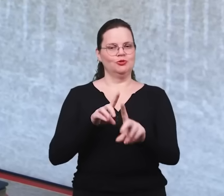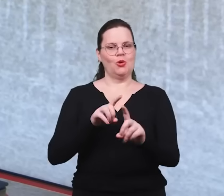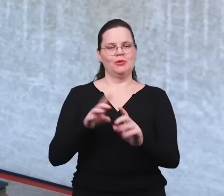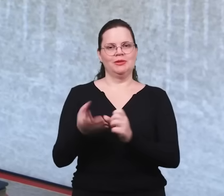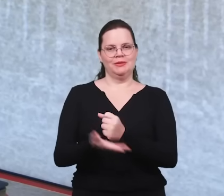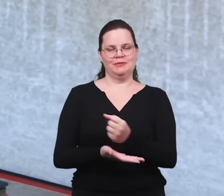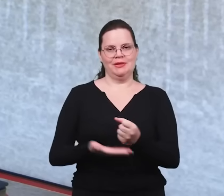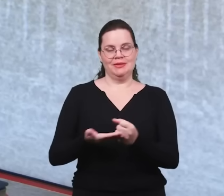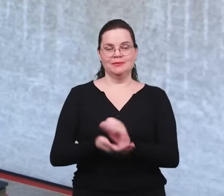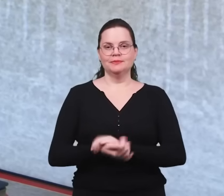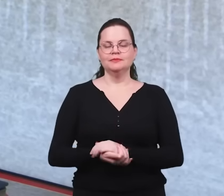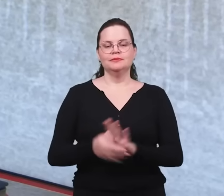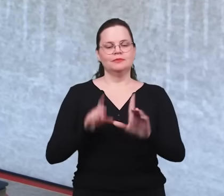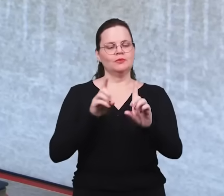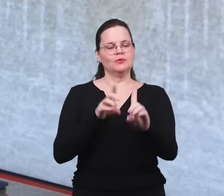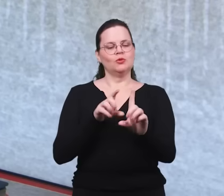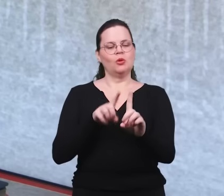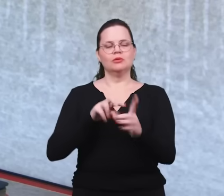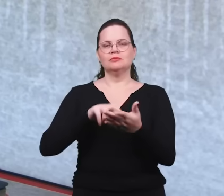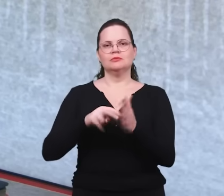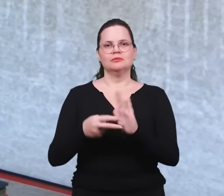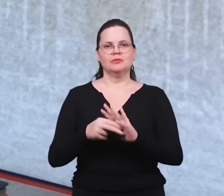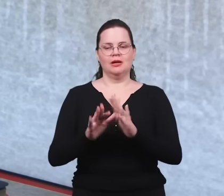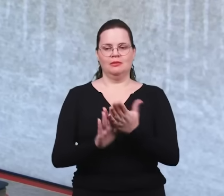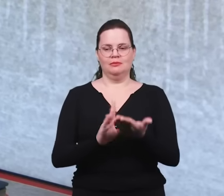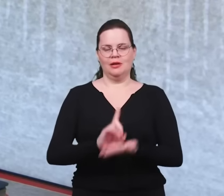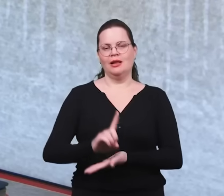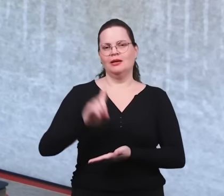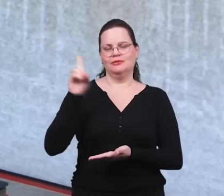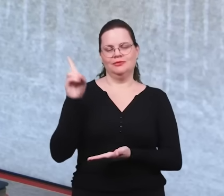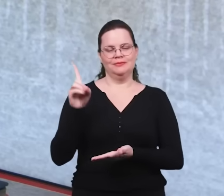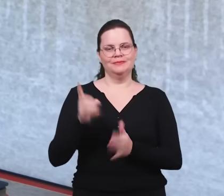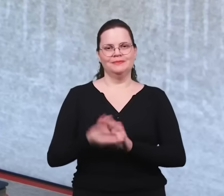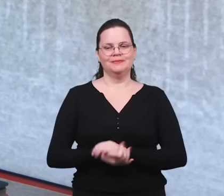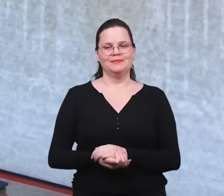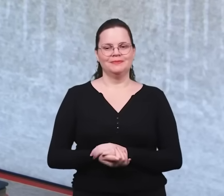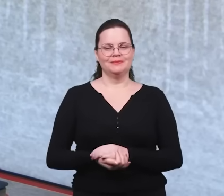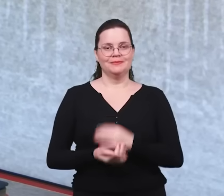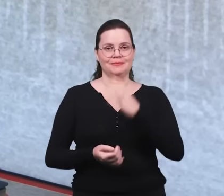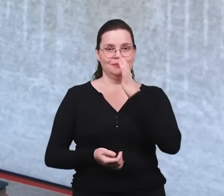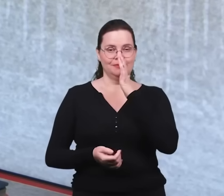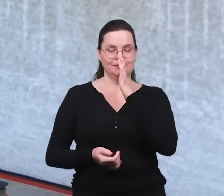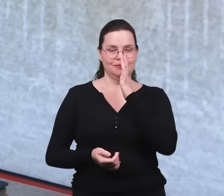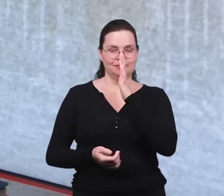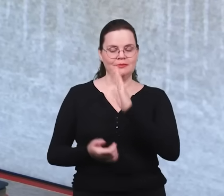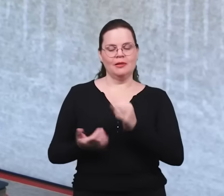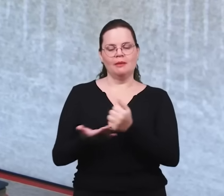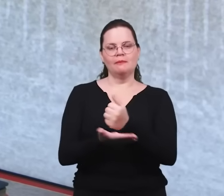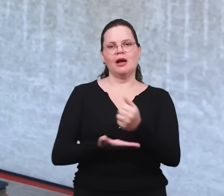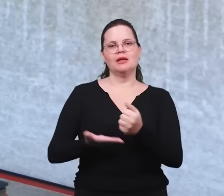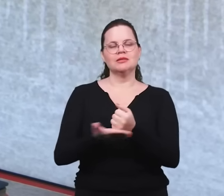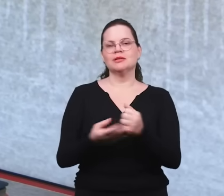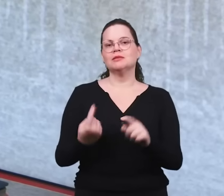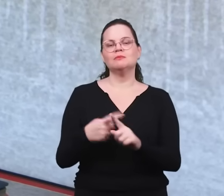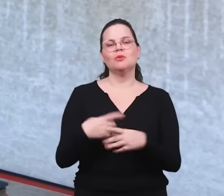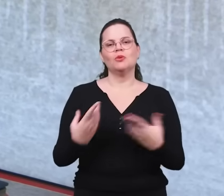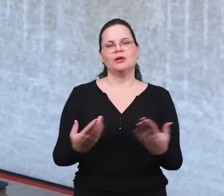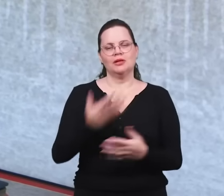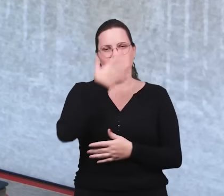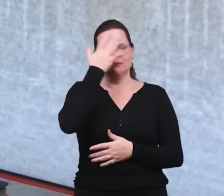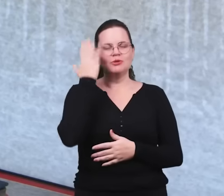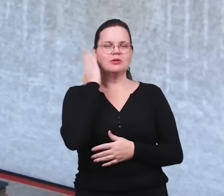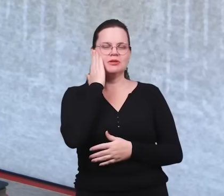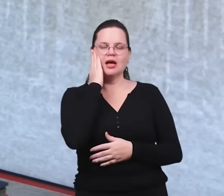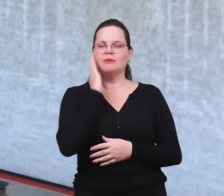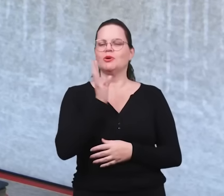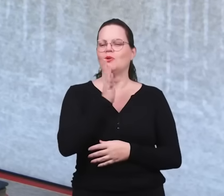quando nós falamos em doutrinas, estamos nos referindo às doutrinas da Bíblia. E são básicas porque elas são conhecidas, são doutrinas que as